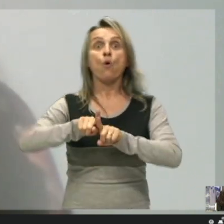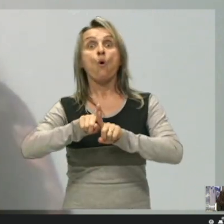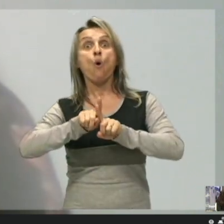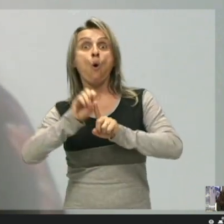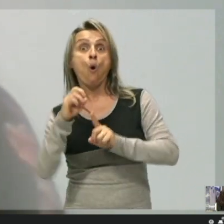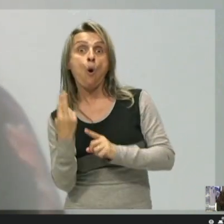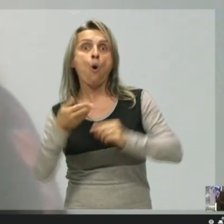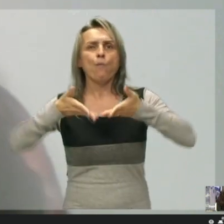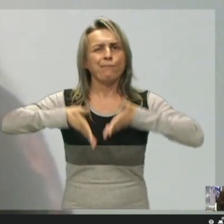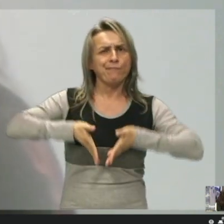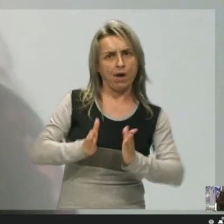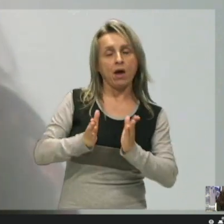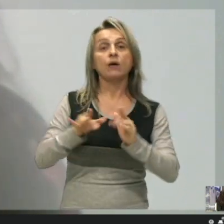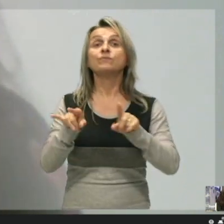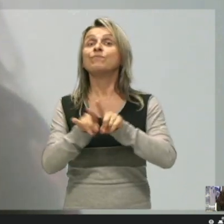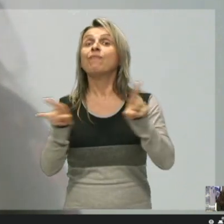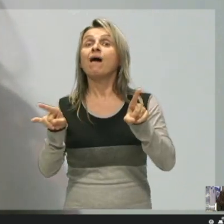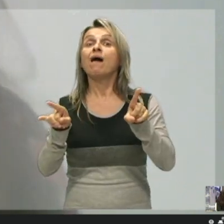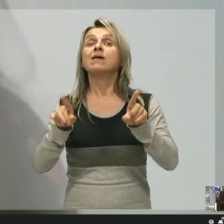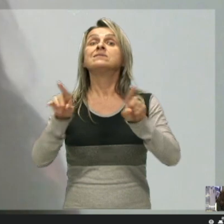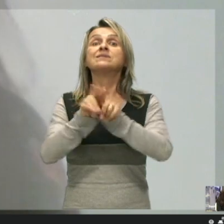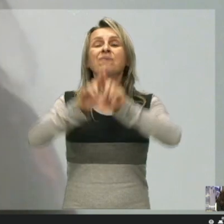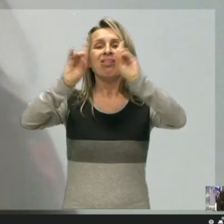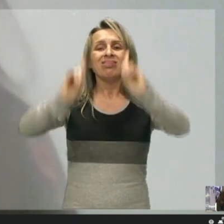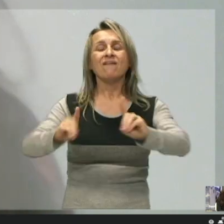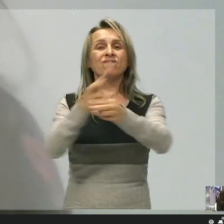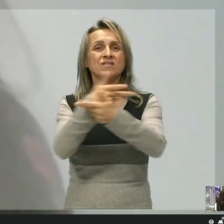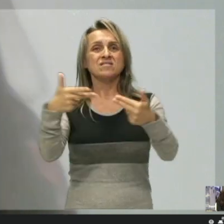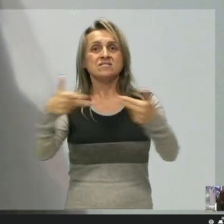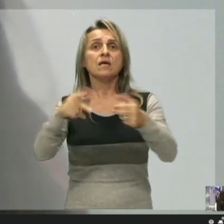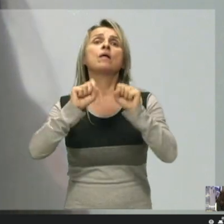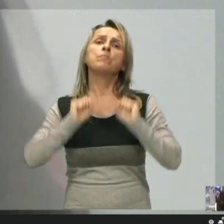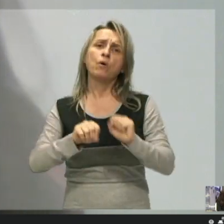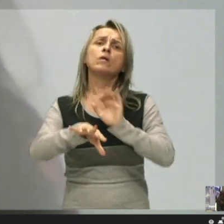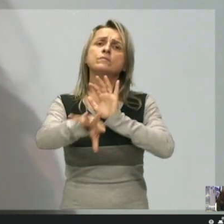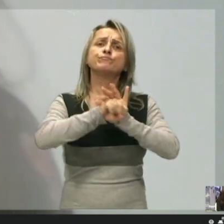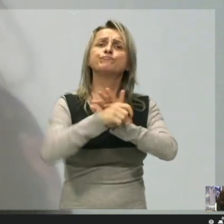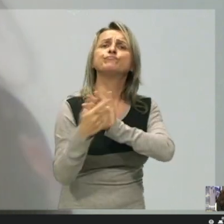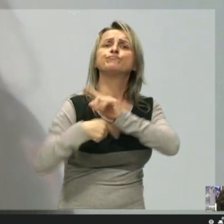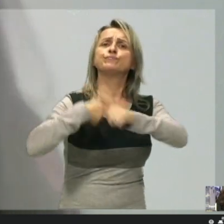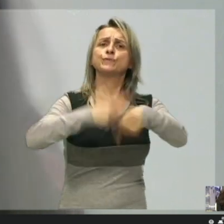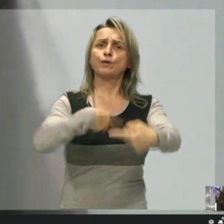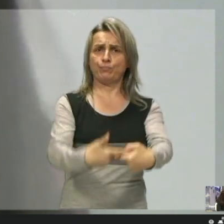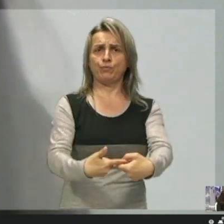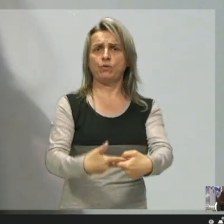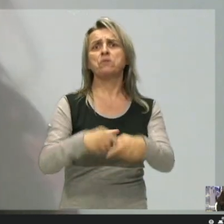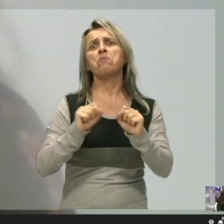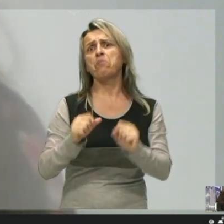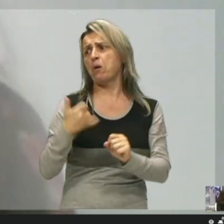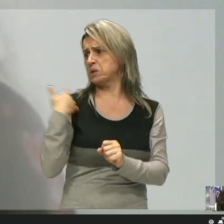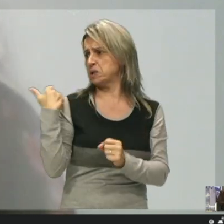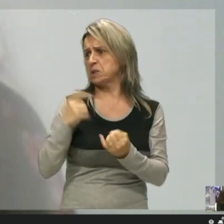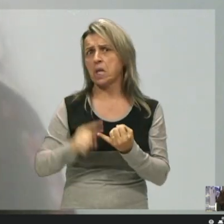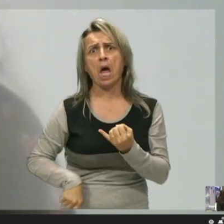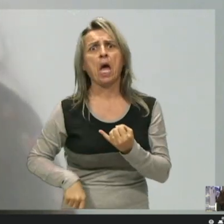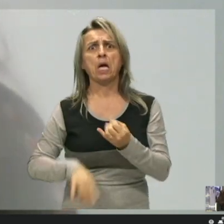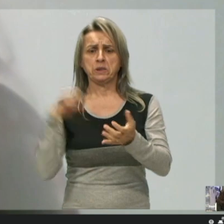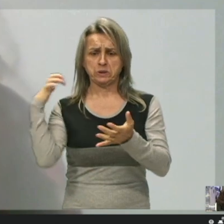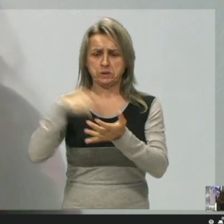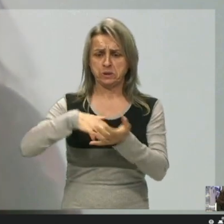outras deficiências, elas também são adquiridas. E isso pode ser também com a idade, com certeza, acidentes,